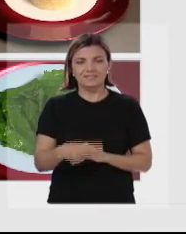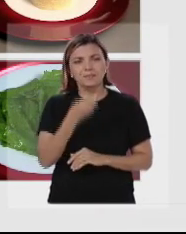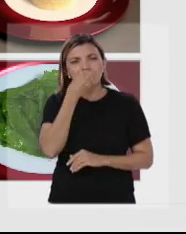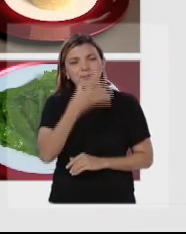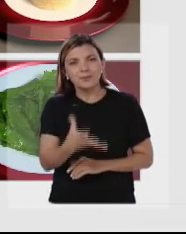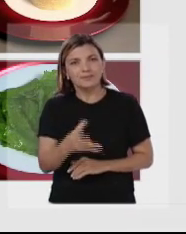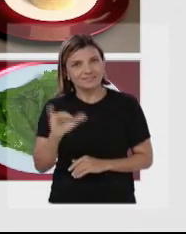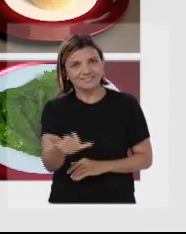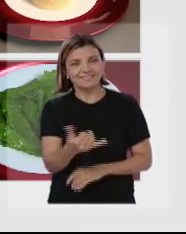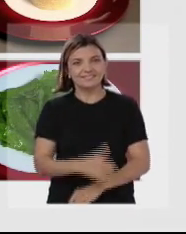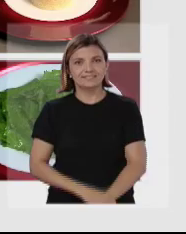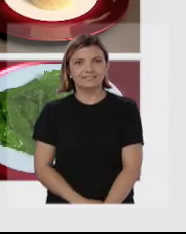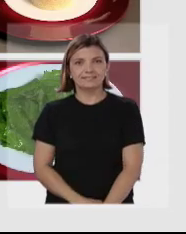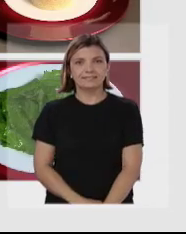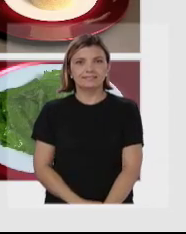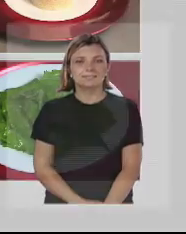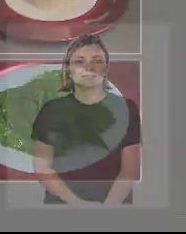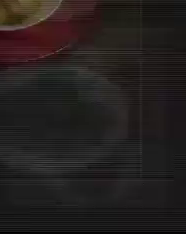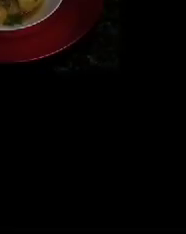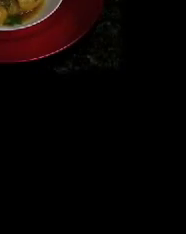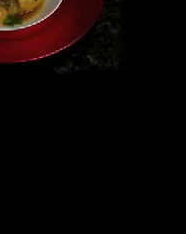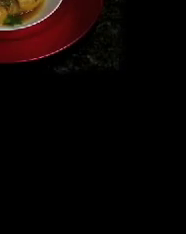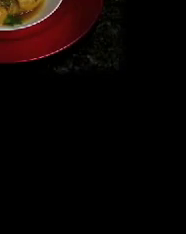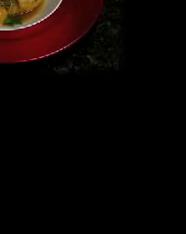-oeste brasileiro. Um bom apetite!